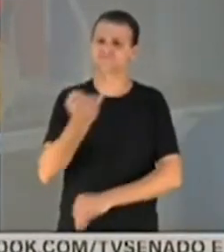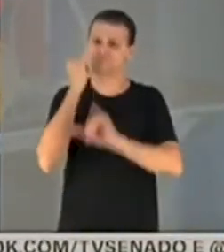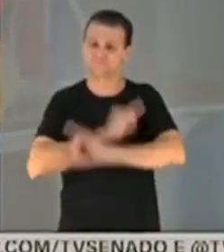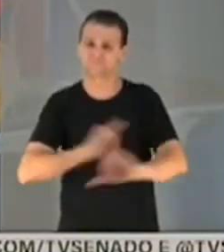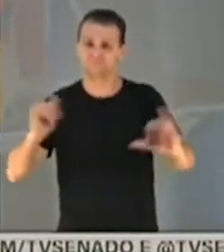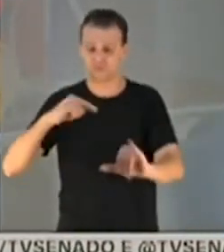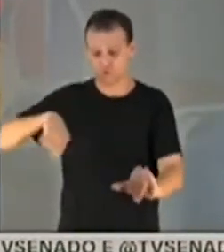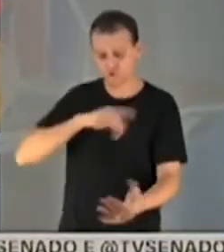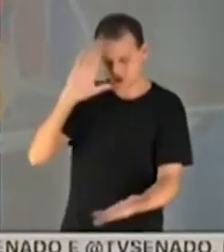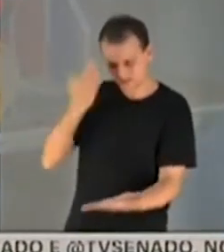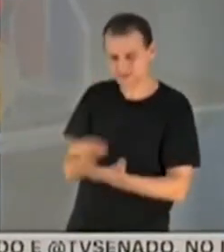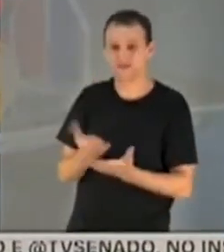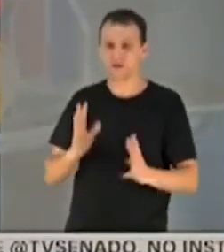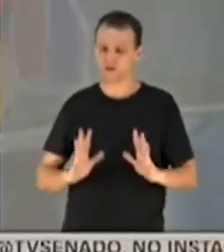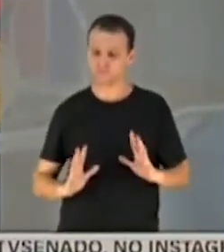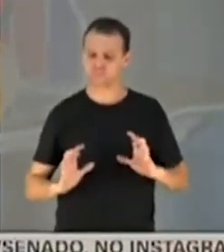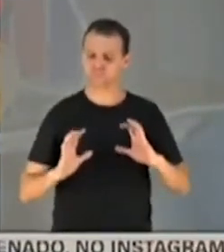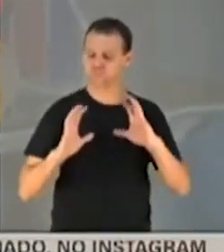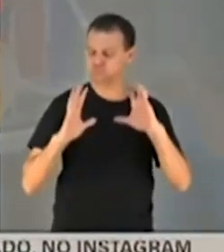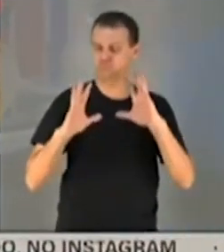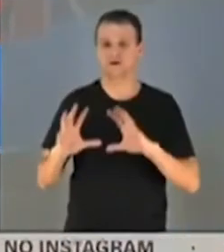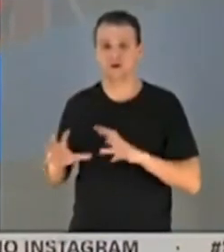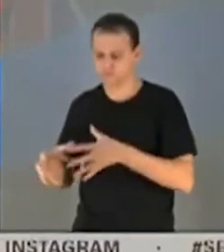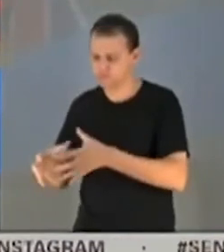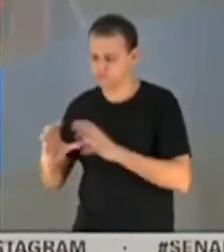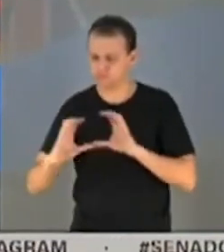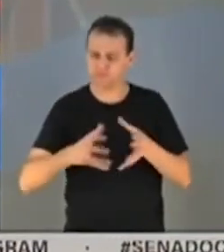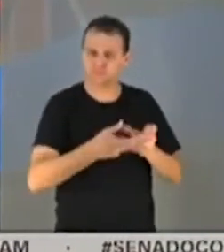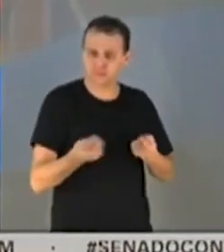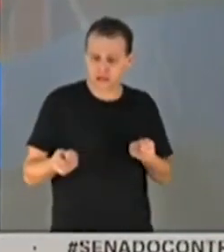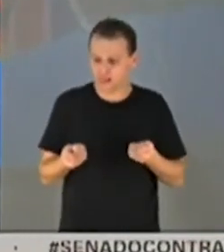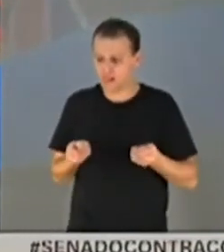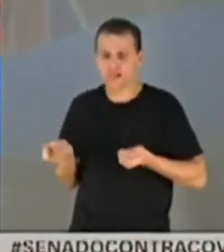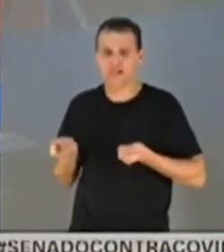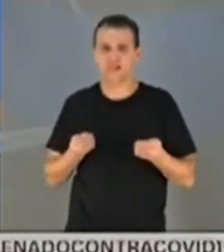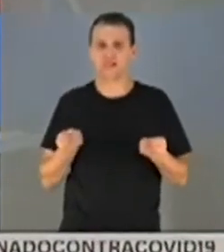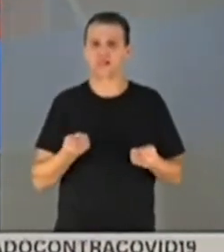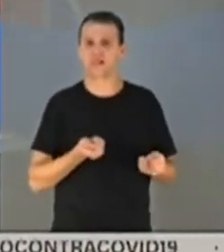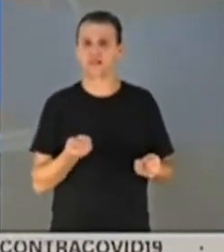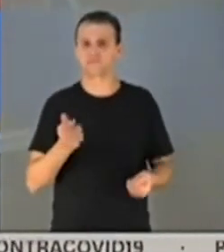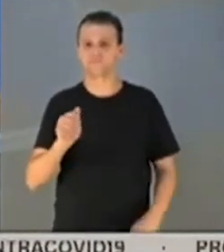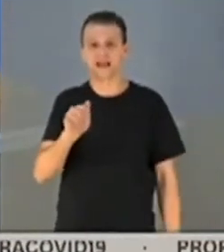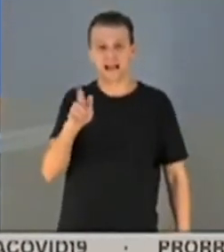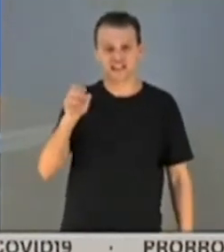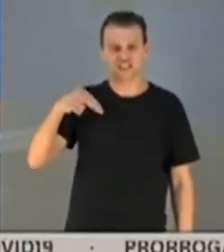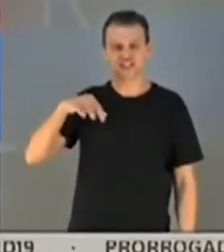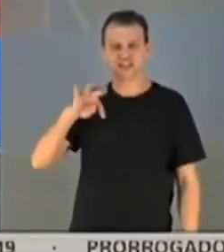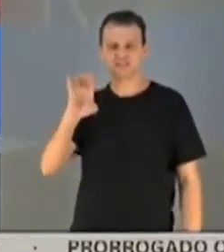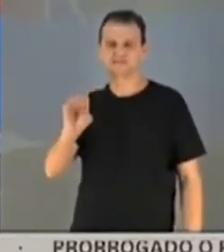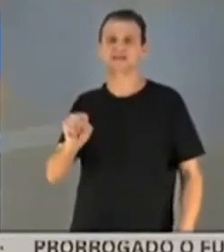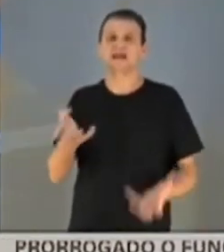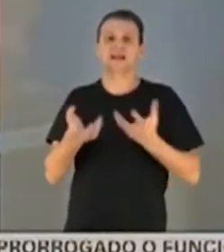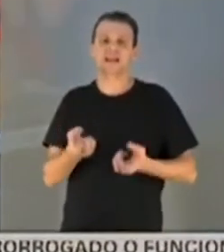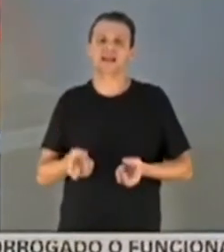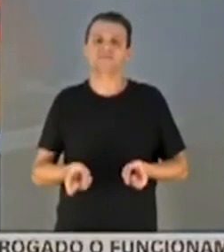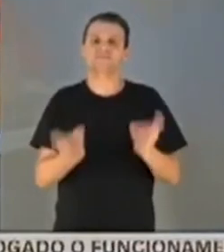nos leva a crer que é uma briga de quadrilhas, de atravessadores de um lado, de agentes que queriam vender vacinas